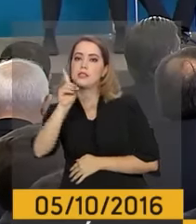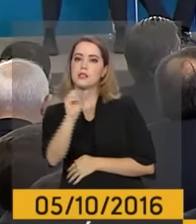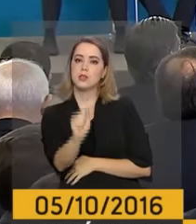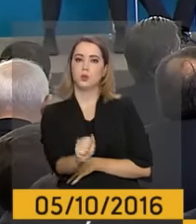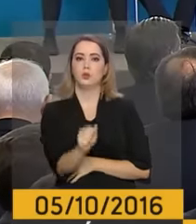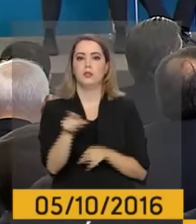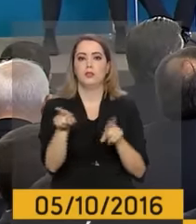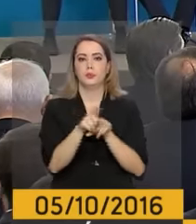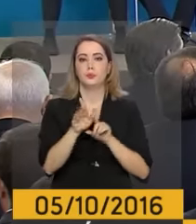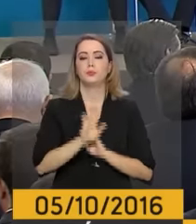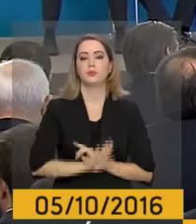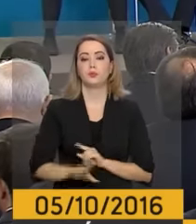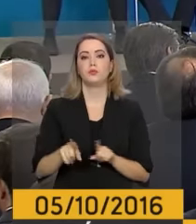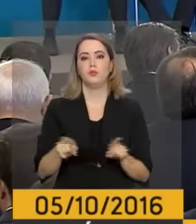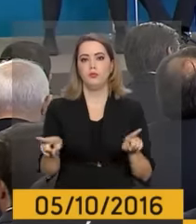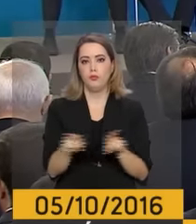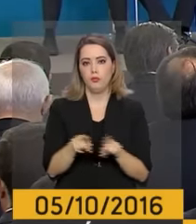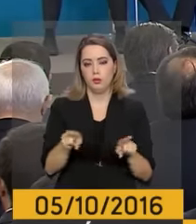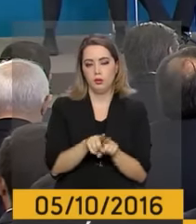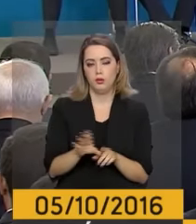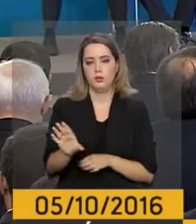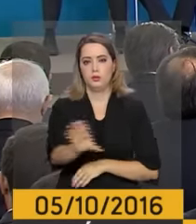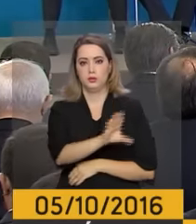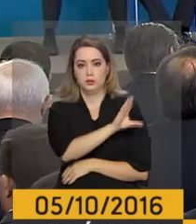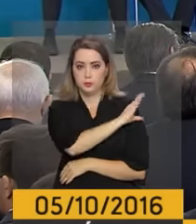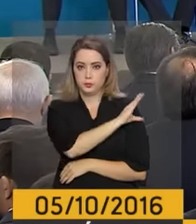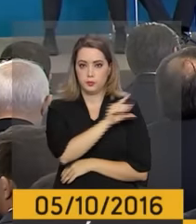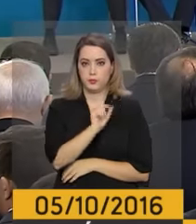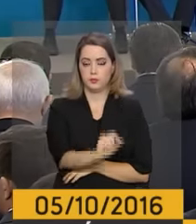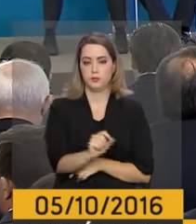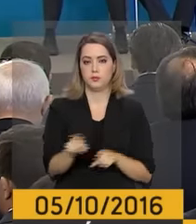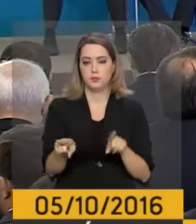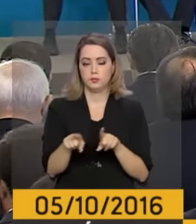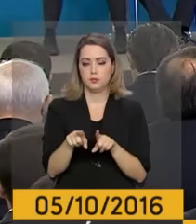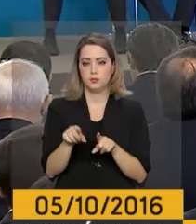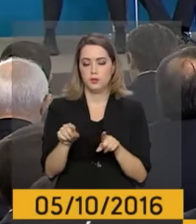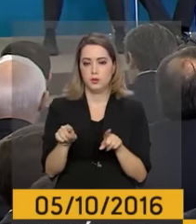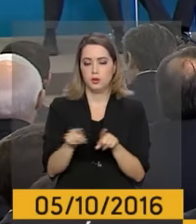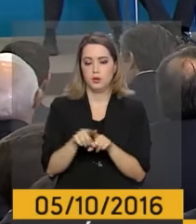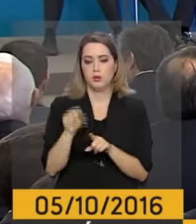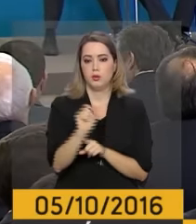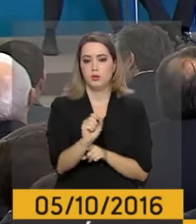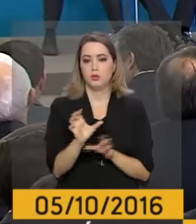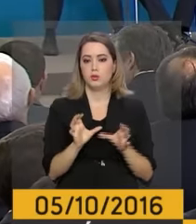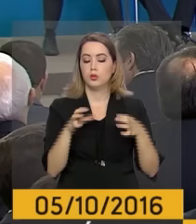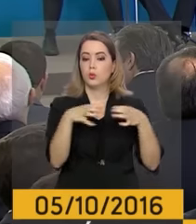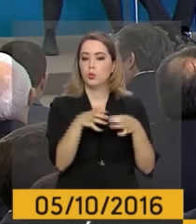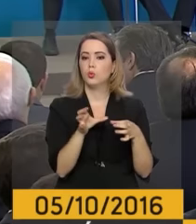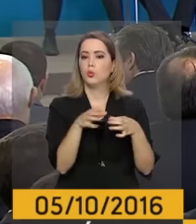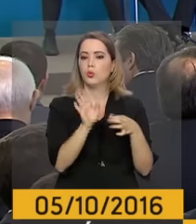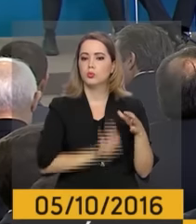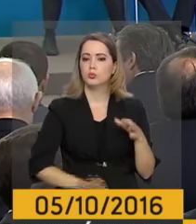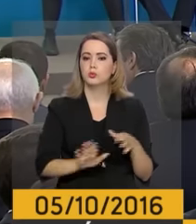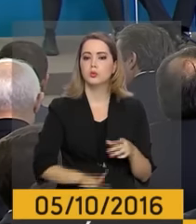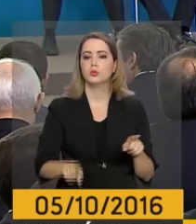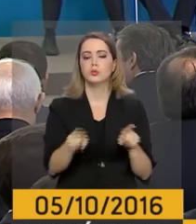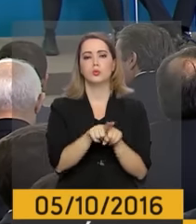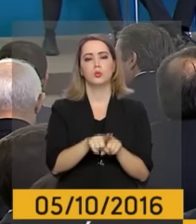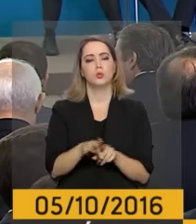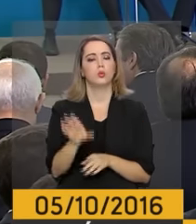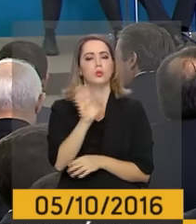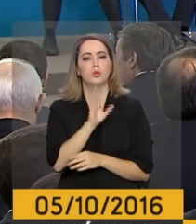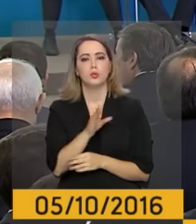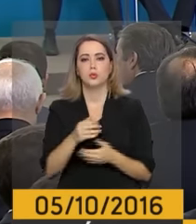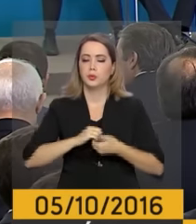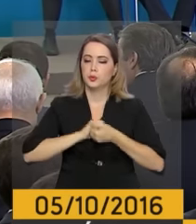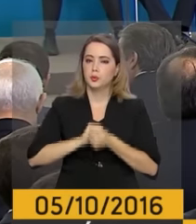Barros, economista-chefe do Instituto Ayrton Senna e professor do INSPER, e cumprimentar os representantes do Banco Mundial,